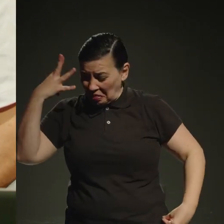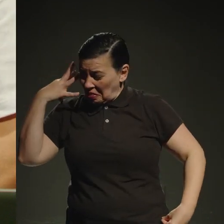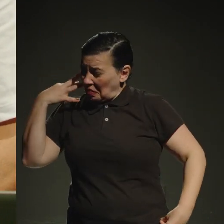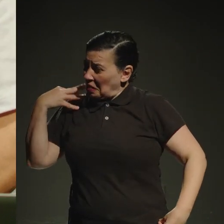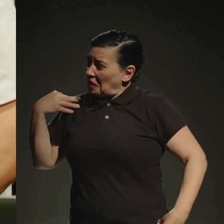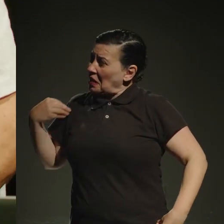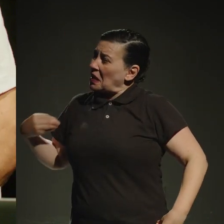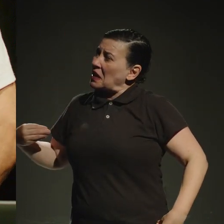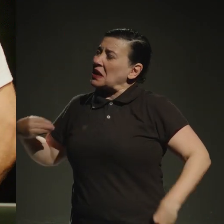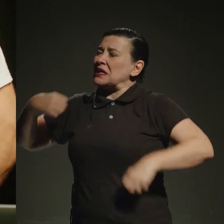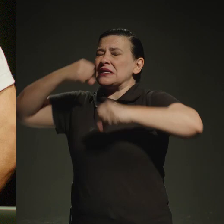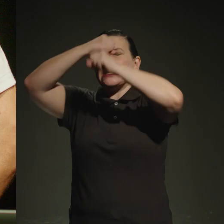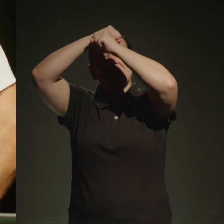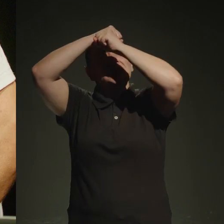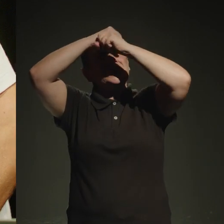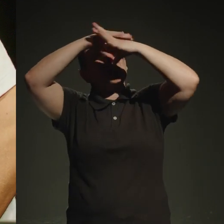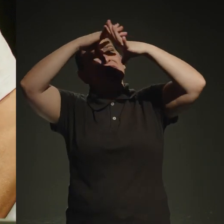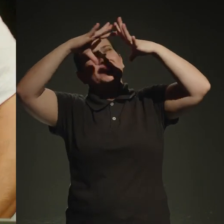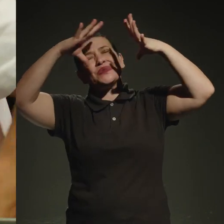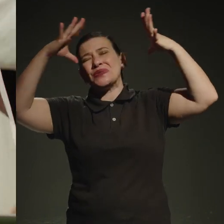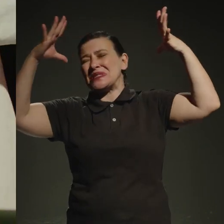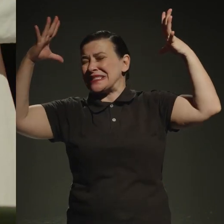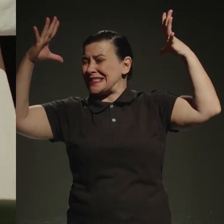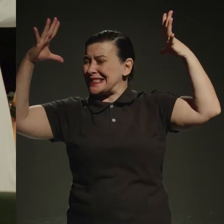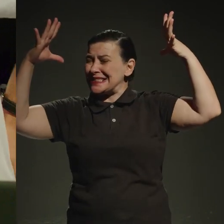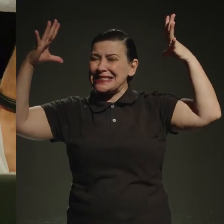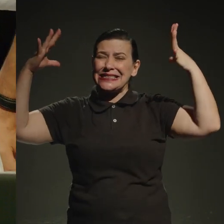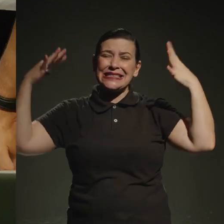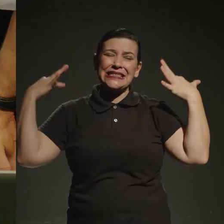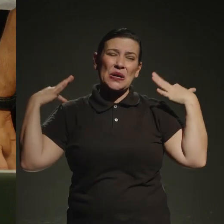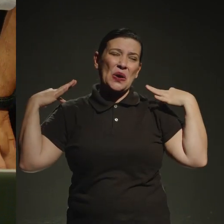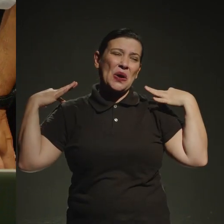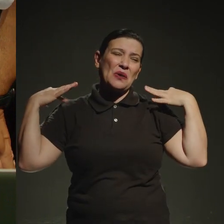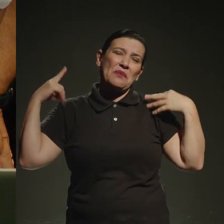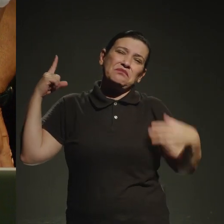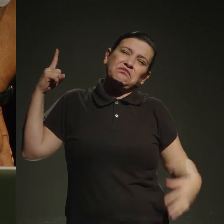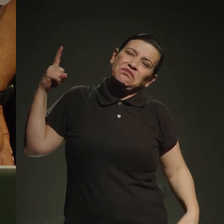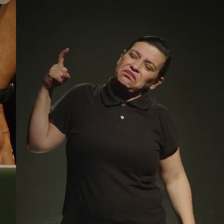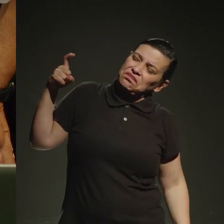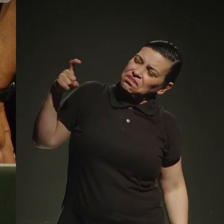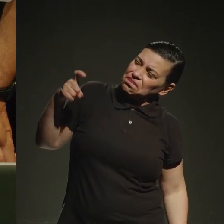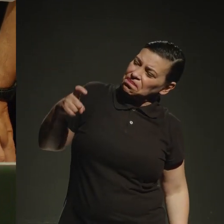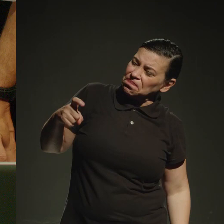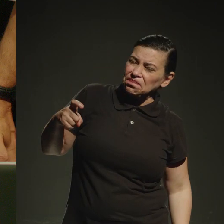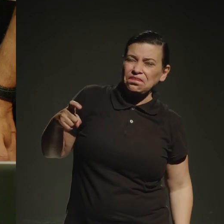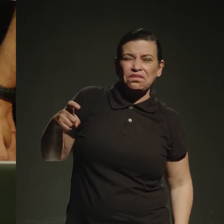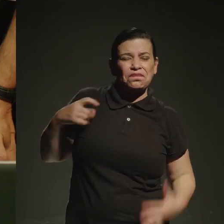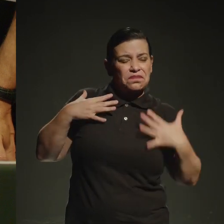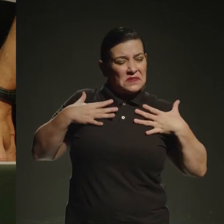espantados por meus loucos sonhos. Ah! As costas se me encurvam de